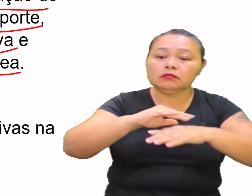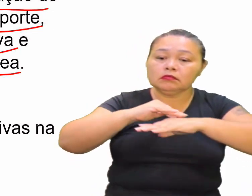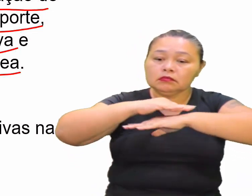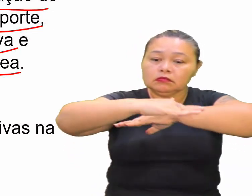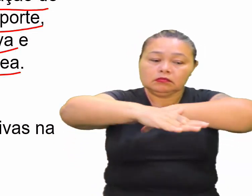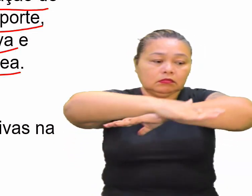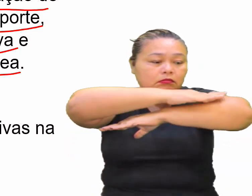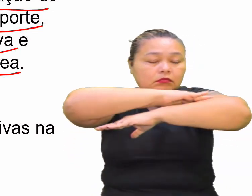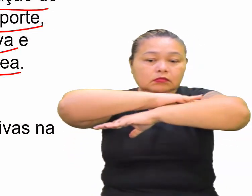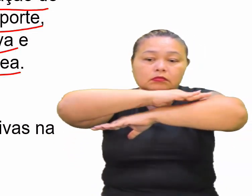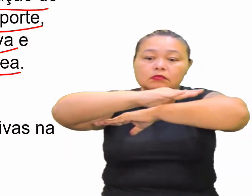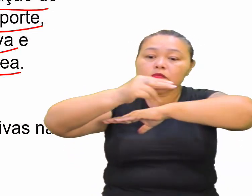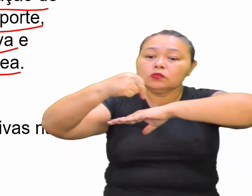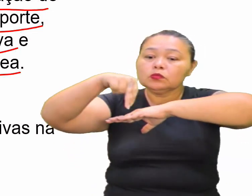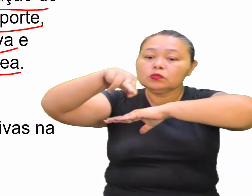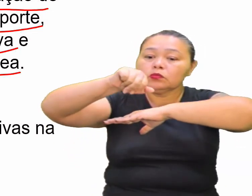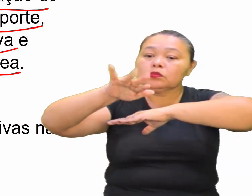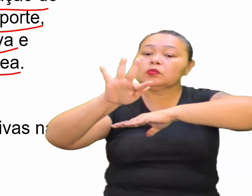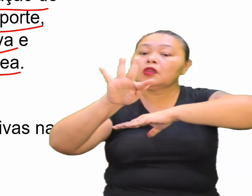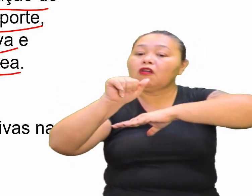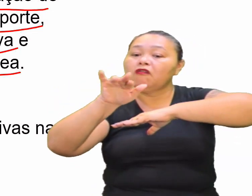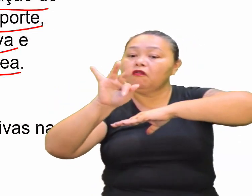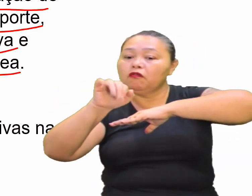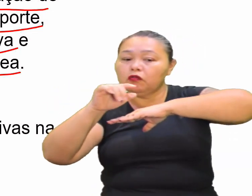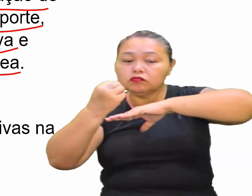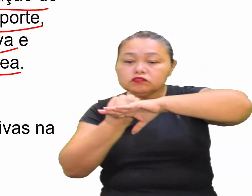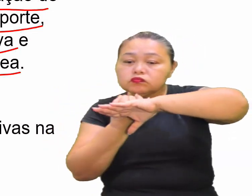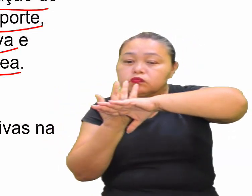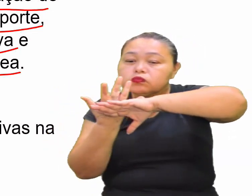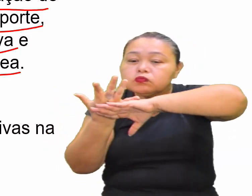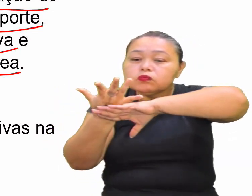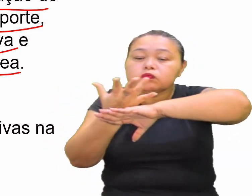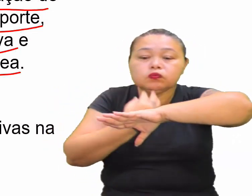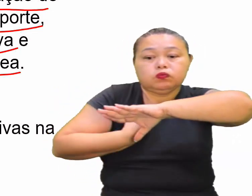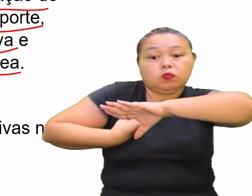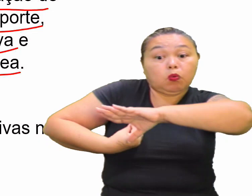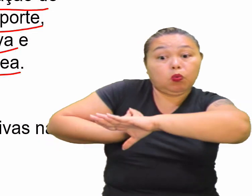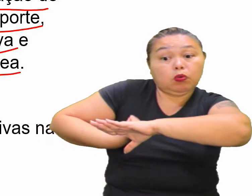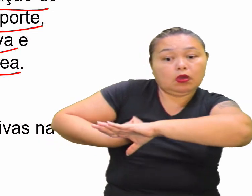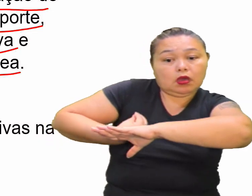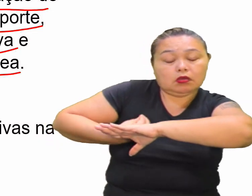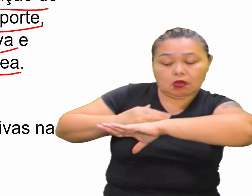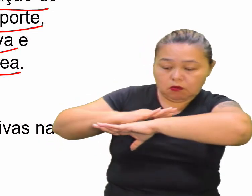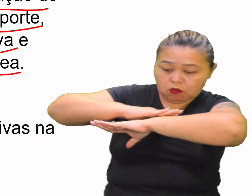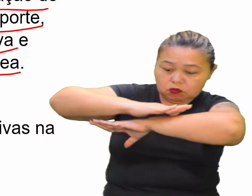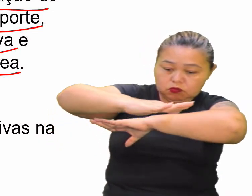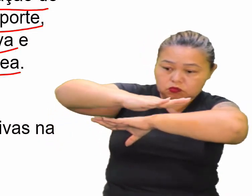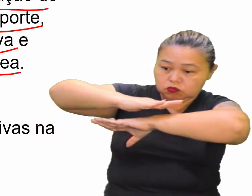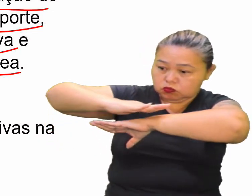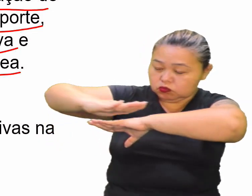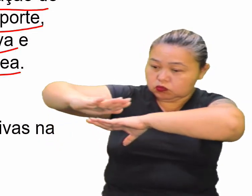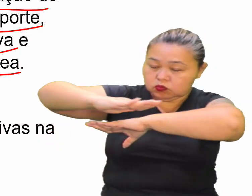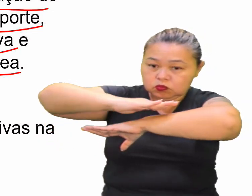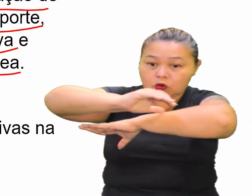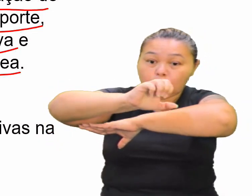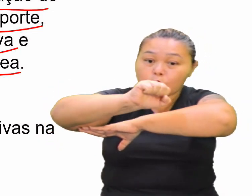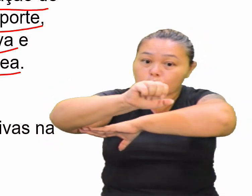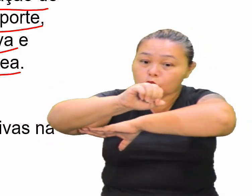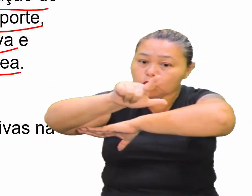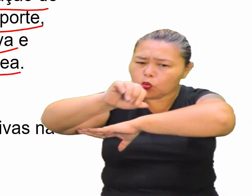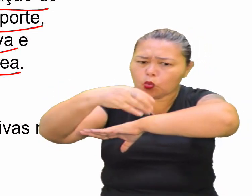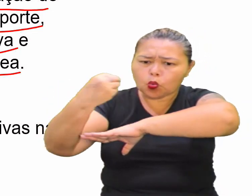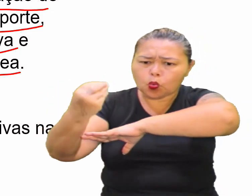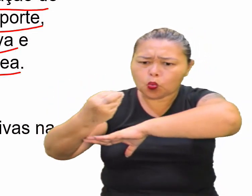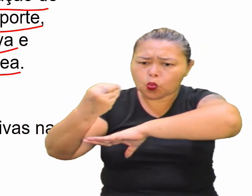fosfato, nitrogênio, fósforo comece aí a dar vida a esse solo e, consequentemente, a essa vegetação. E, professora,